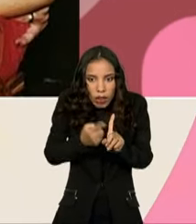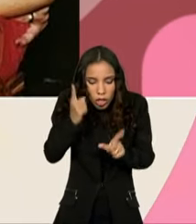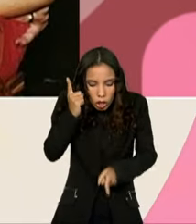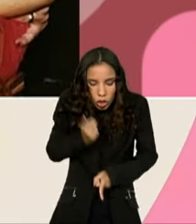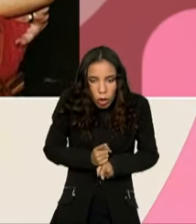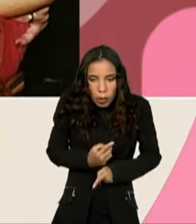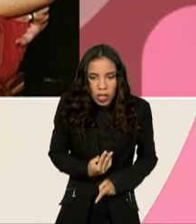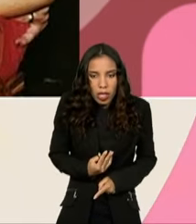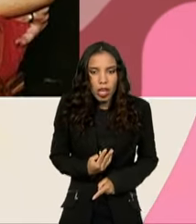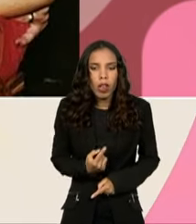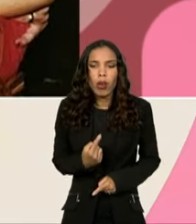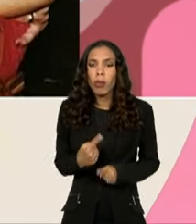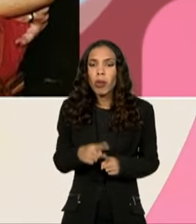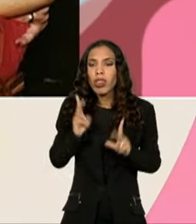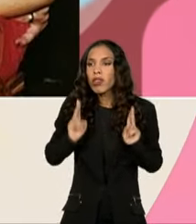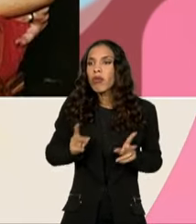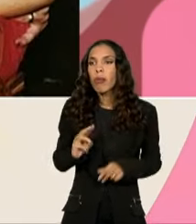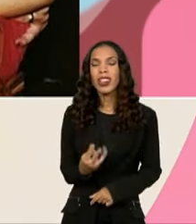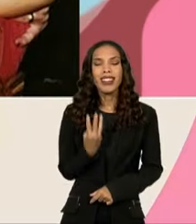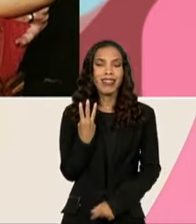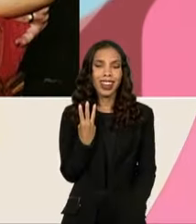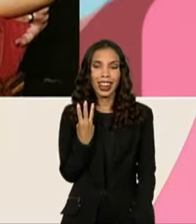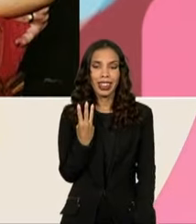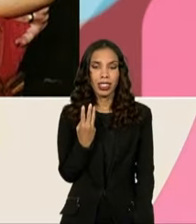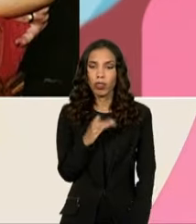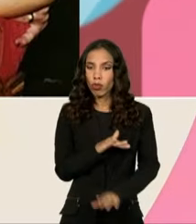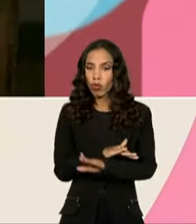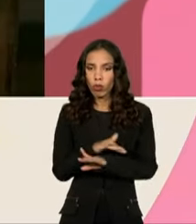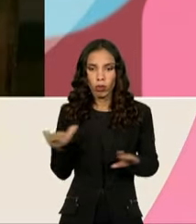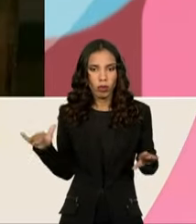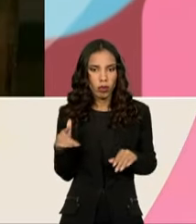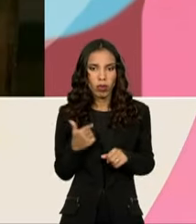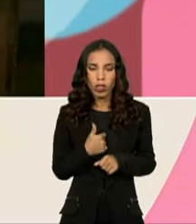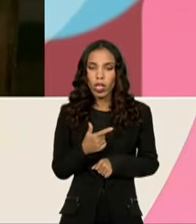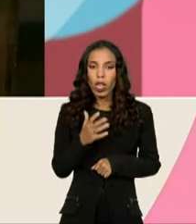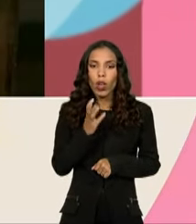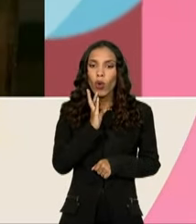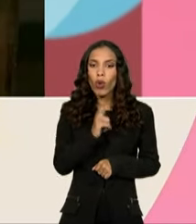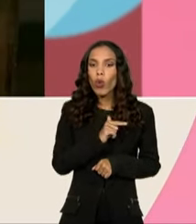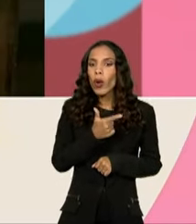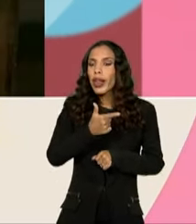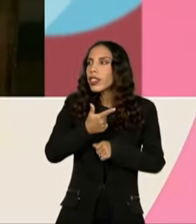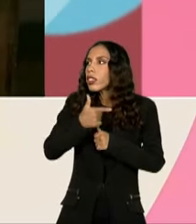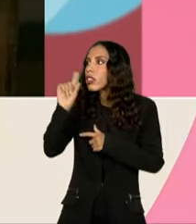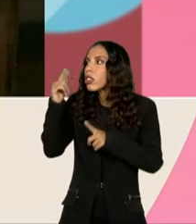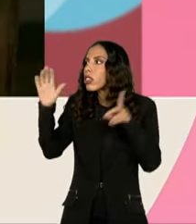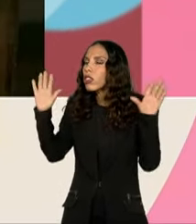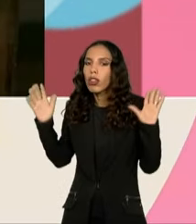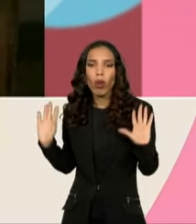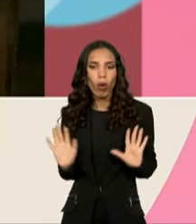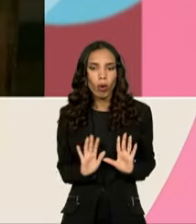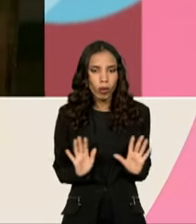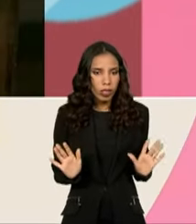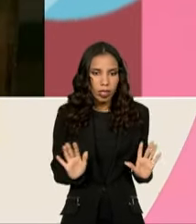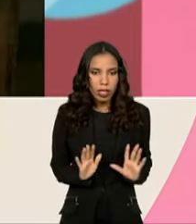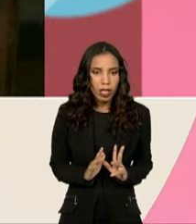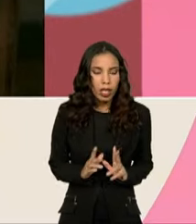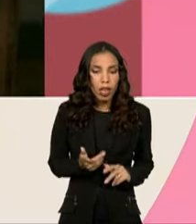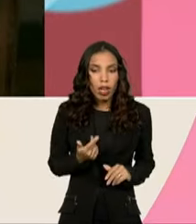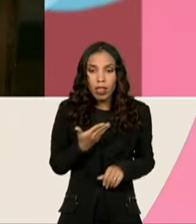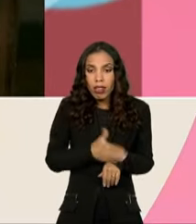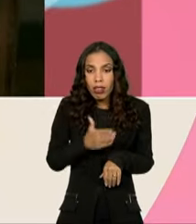a minha realidade sempre foi aquela. Então, três ao mesmo tempo, exatamente, eu não conheci. Claro. E não teve um treino antes, né? Não teve. Começou assim. Um treino, exatamente, é